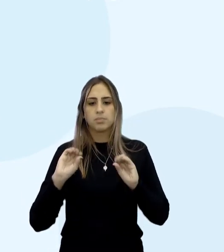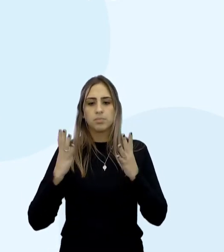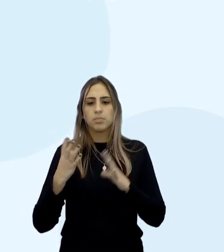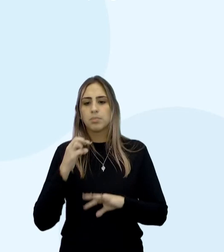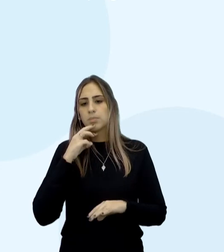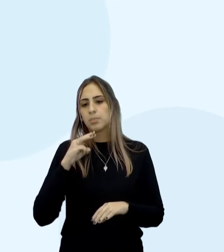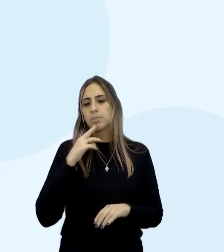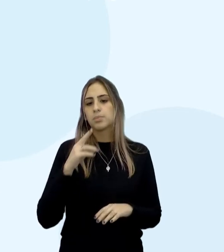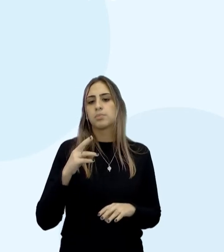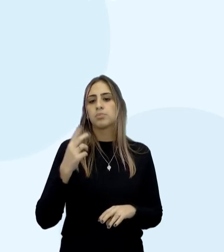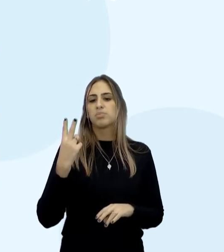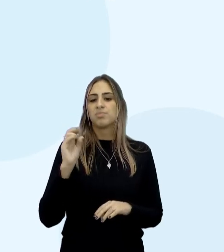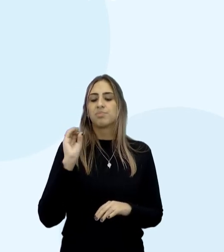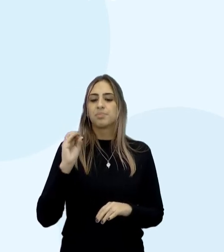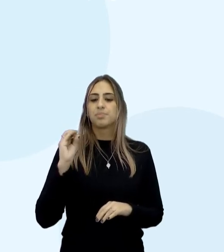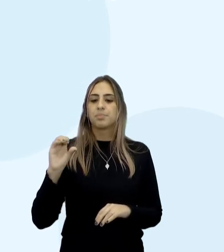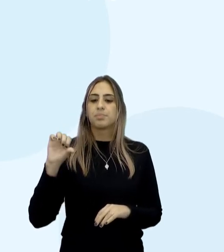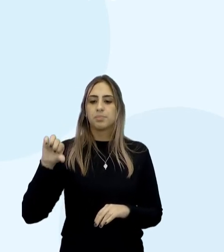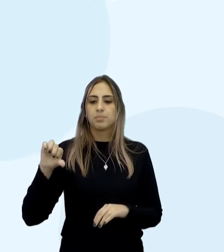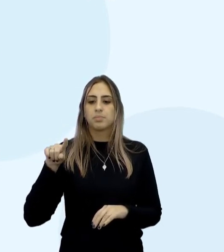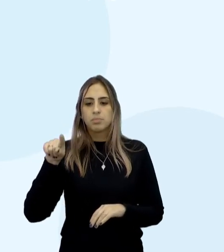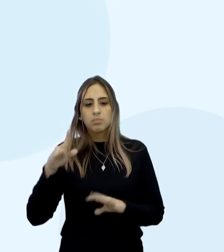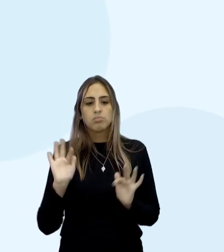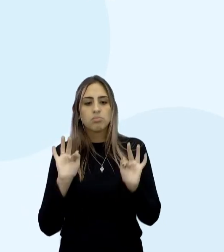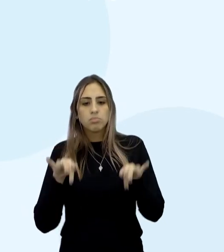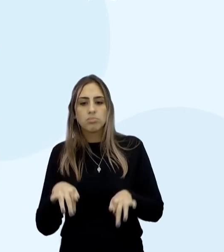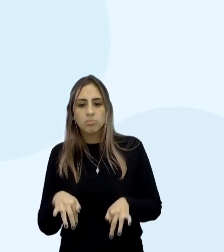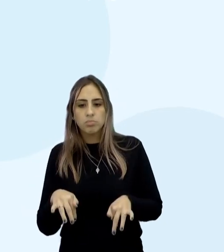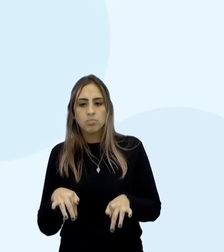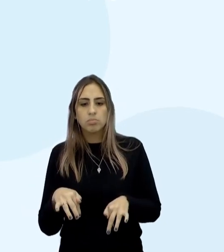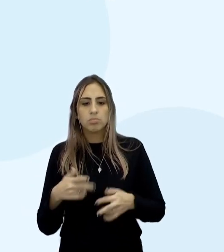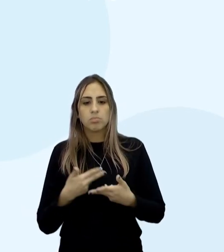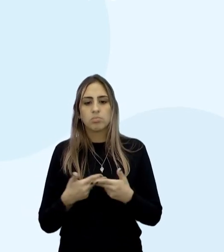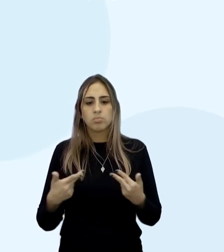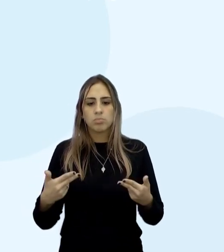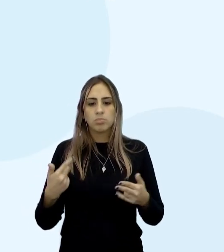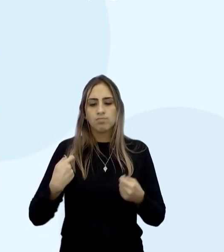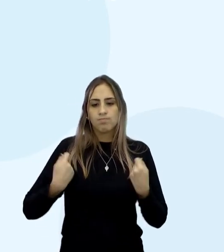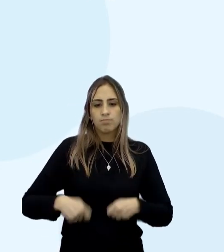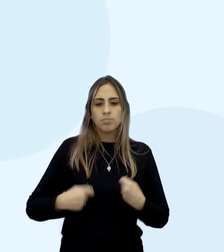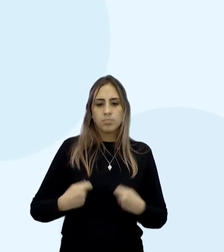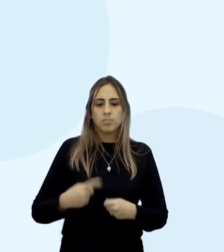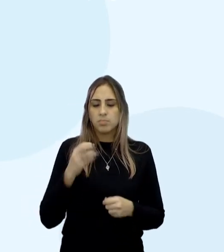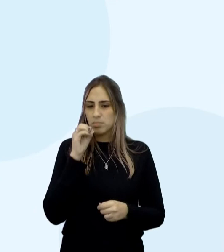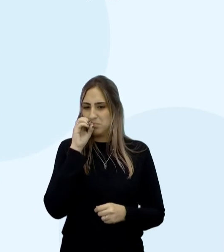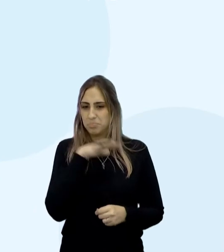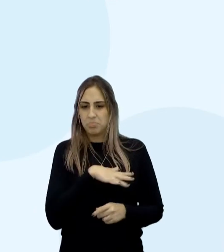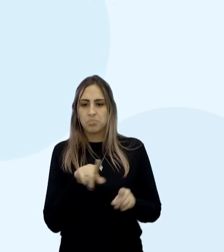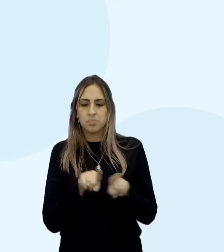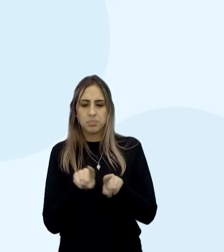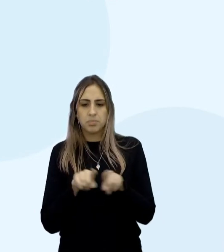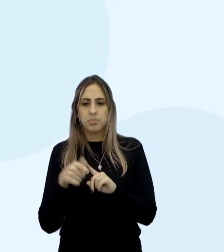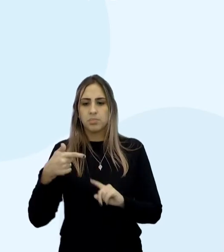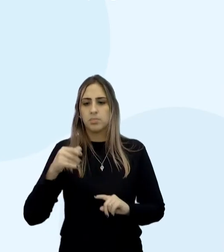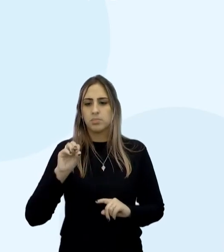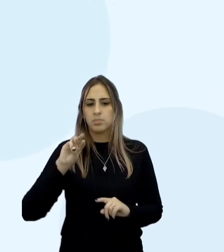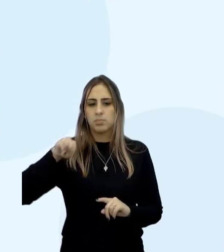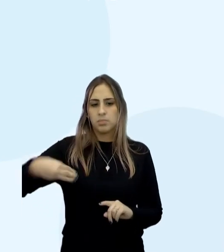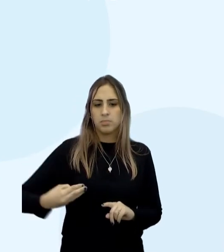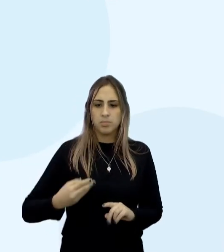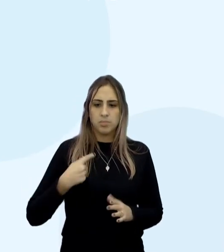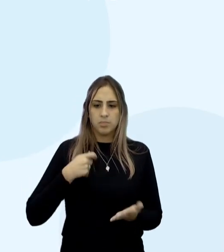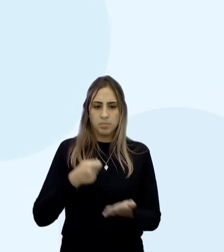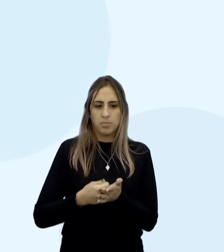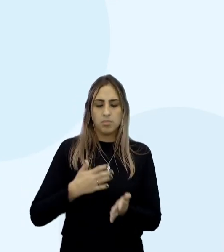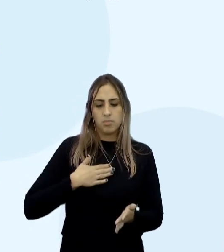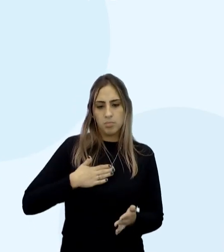março de 2009, quando por fim eliminei todas as licenças necessárias e estúpidas por $70 mil pagos